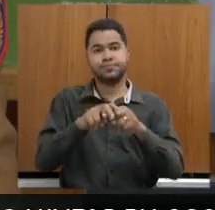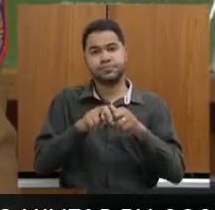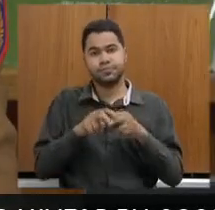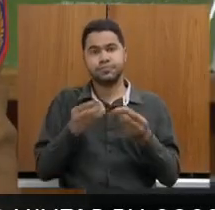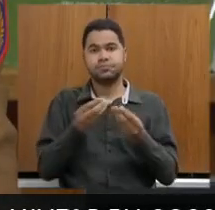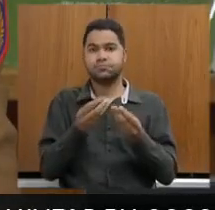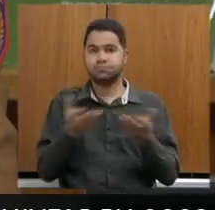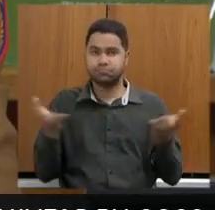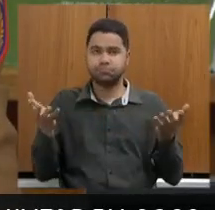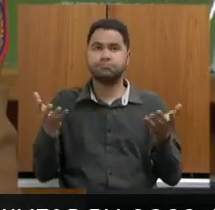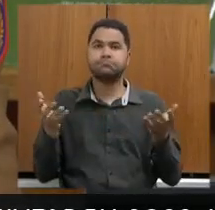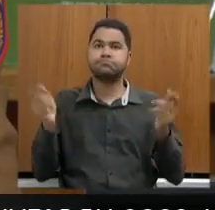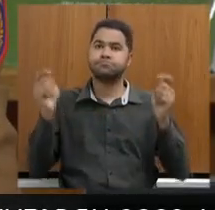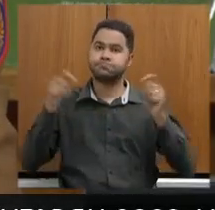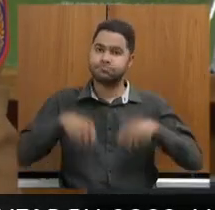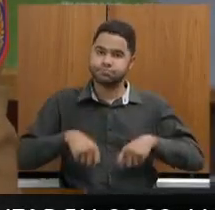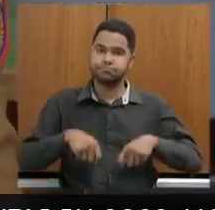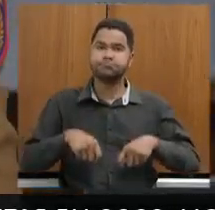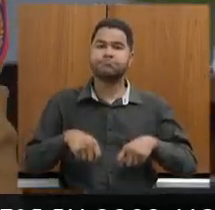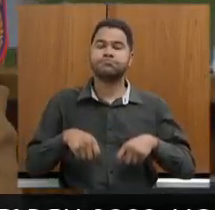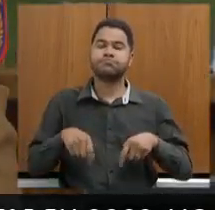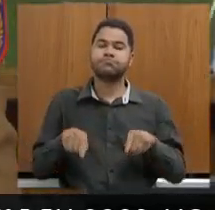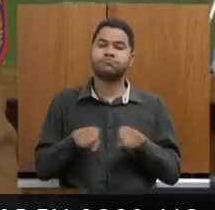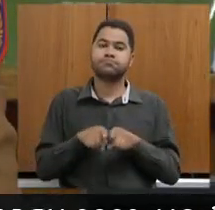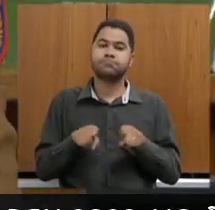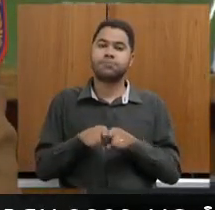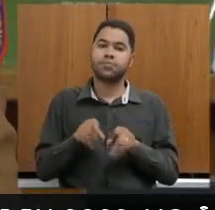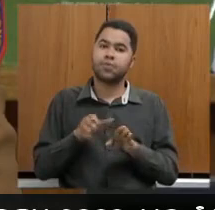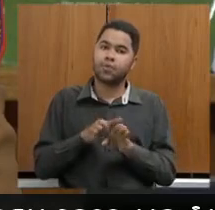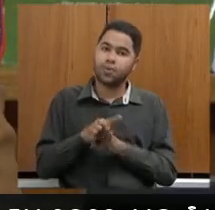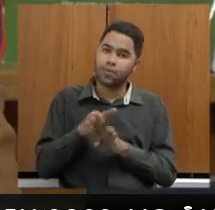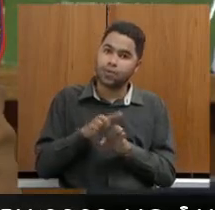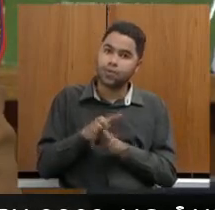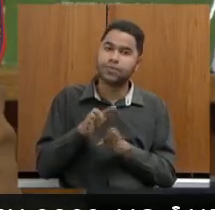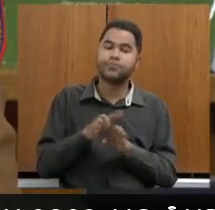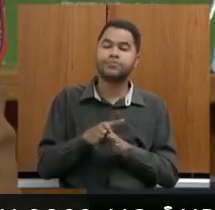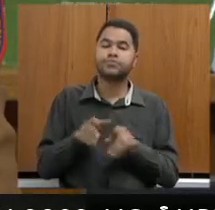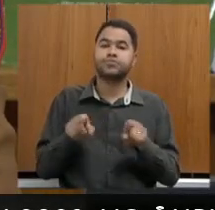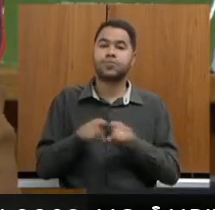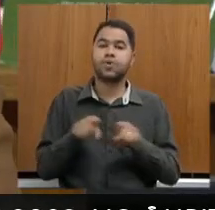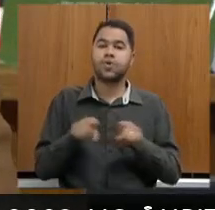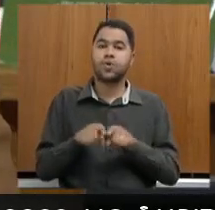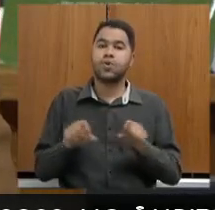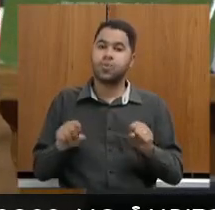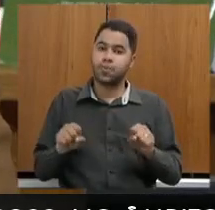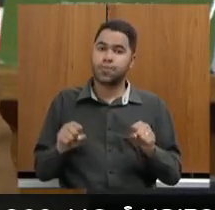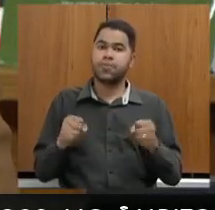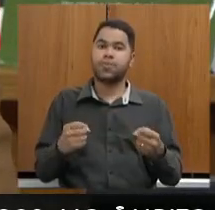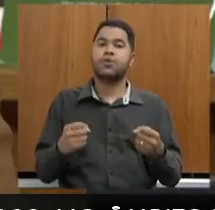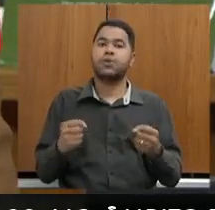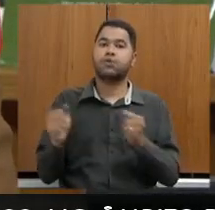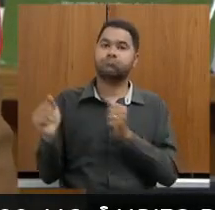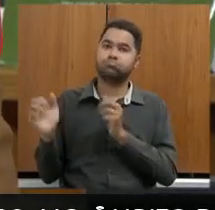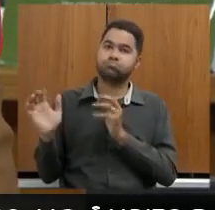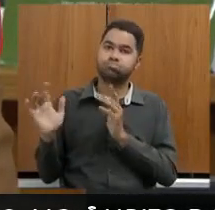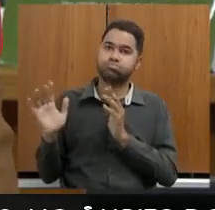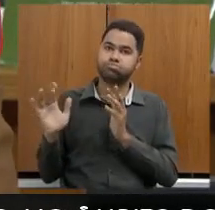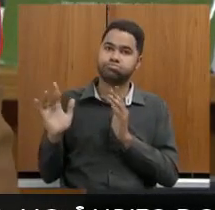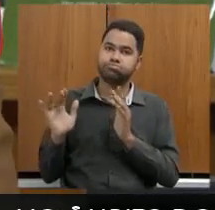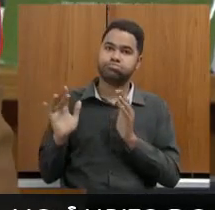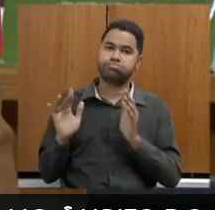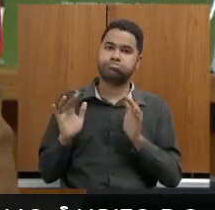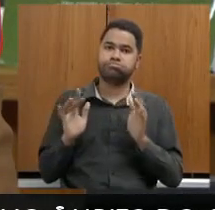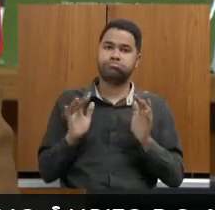nos dados é capacidade termos dados a orientação e ter nos protegidos e nessa